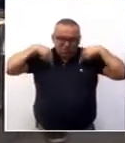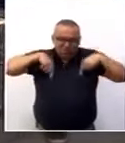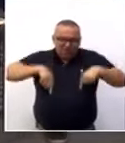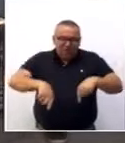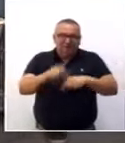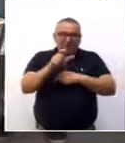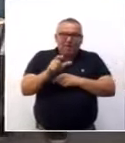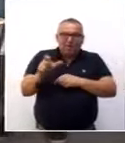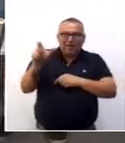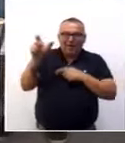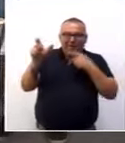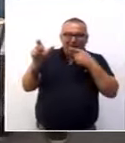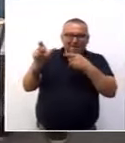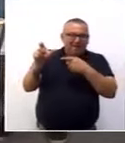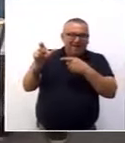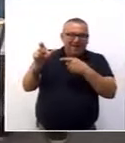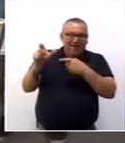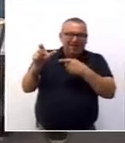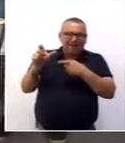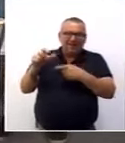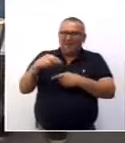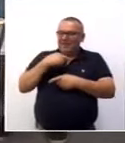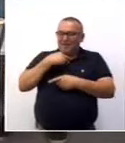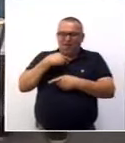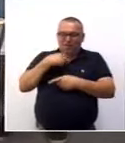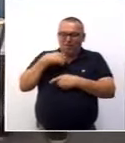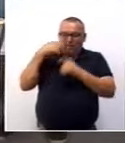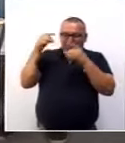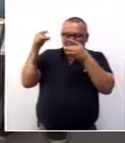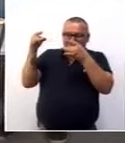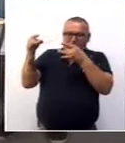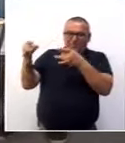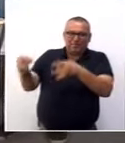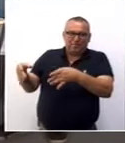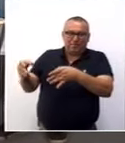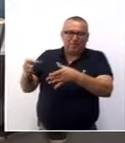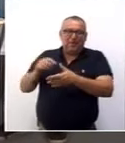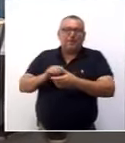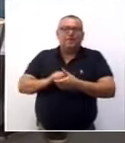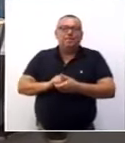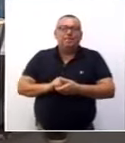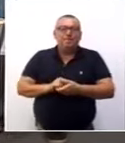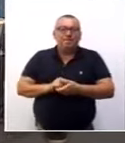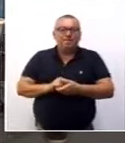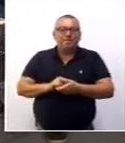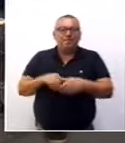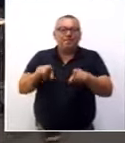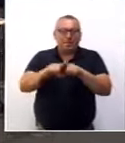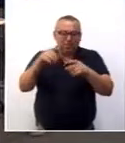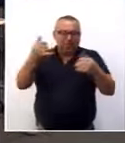em que não são permitidas renúncias, certo?